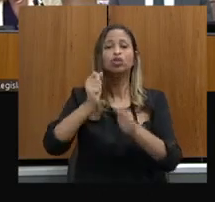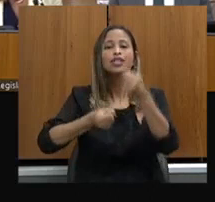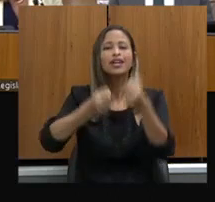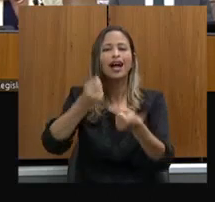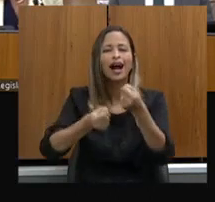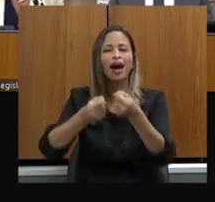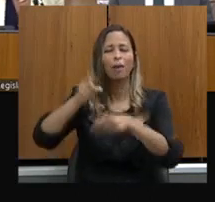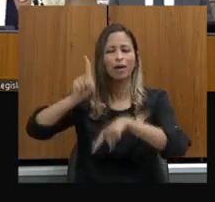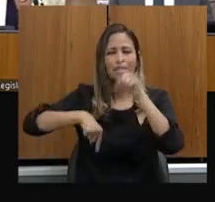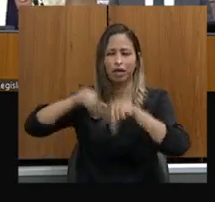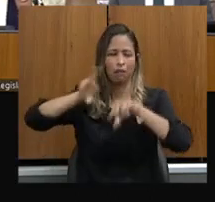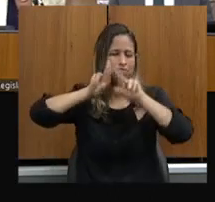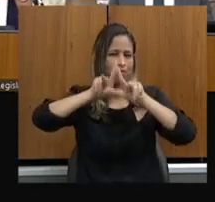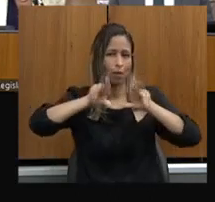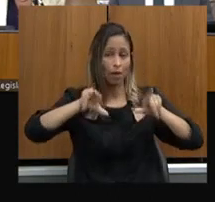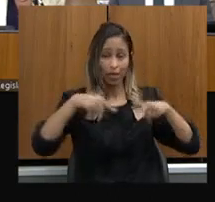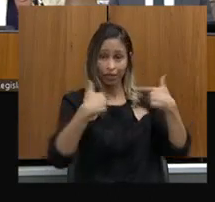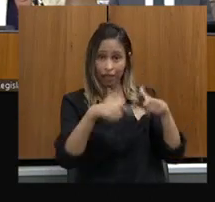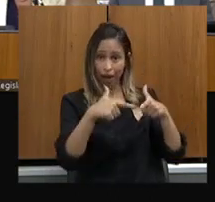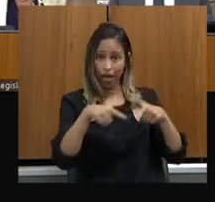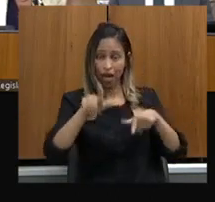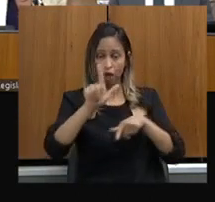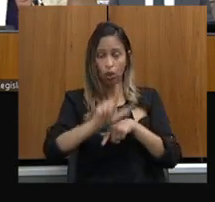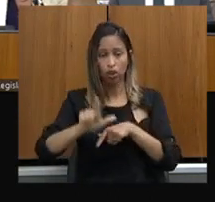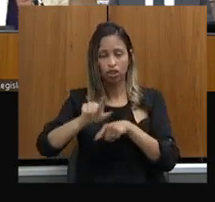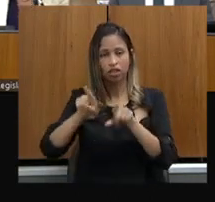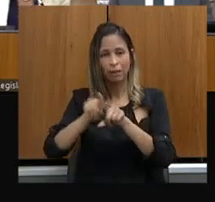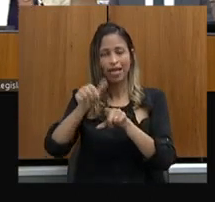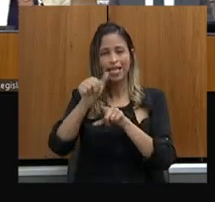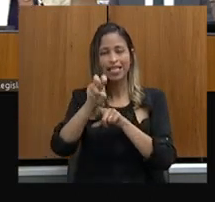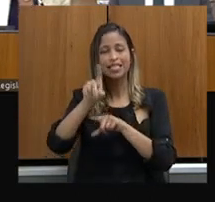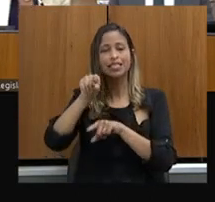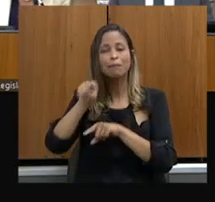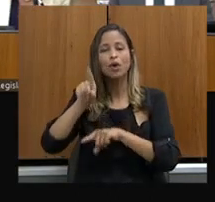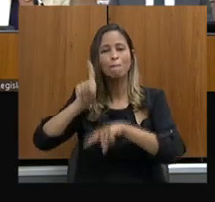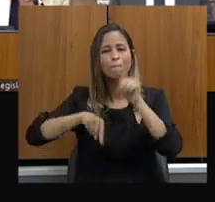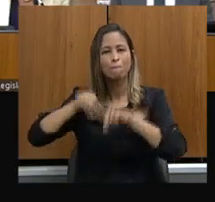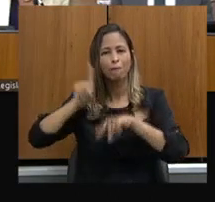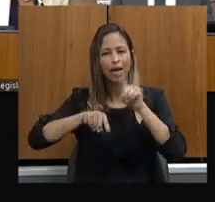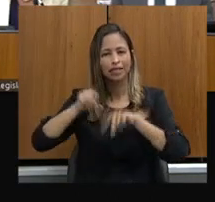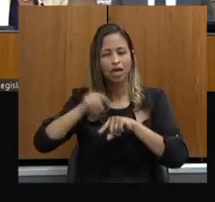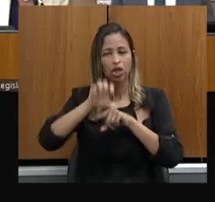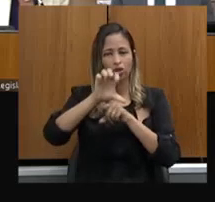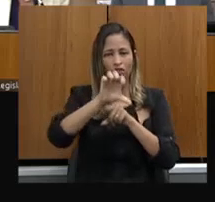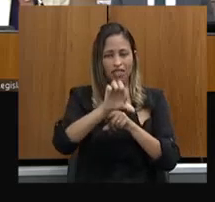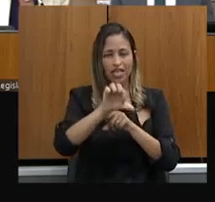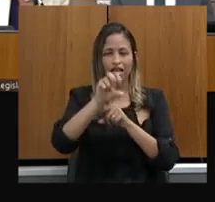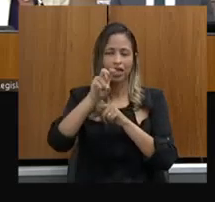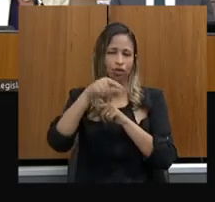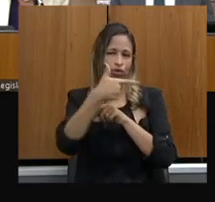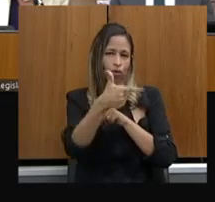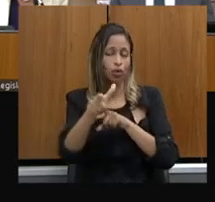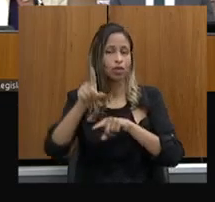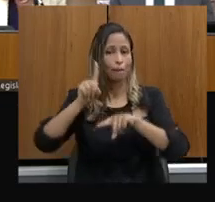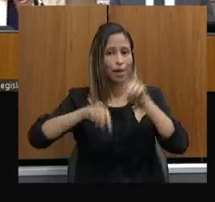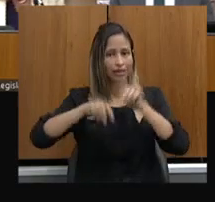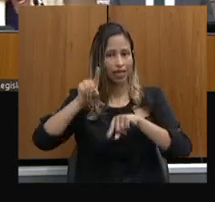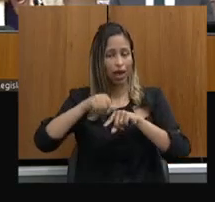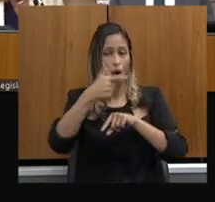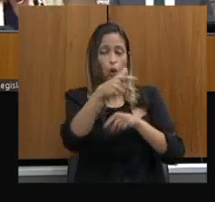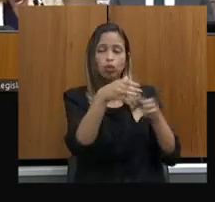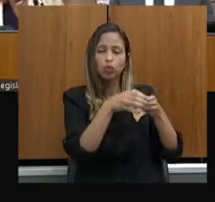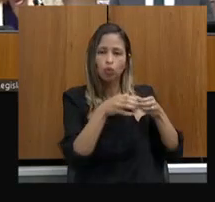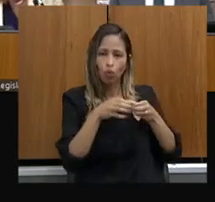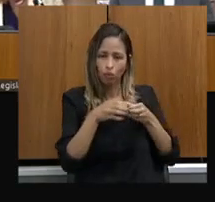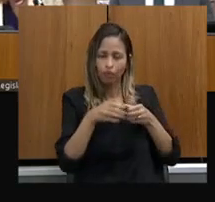de materiais diversos trabalhamos a logística reversa de 15 mil materiais permanentes 999 mil materiais de consumo entre órgãos